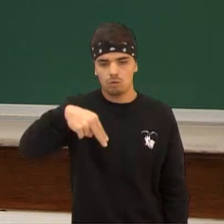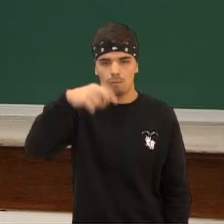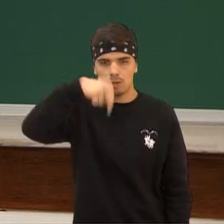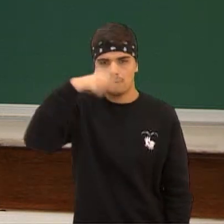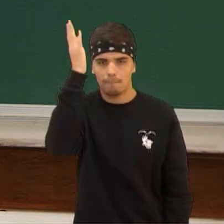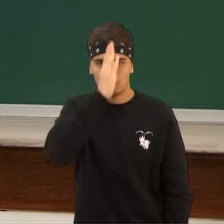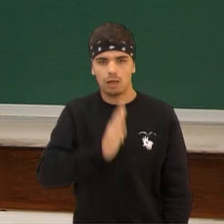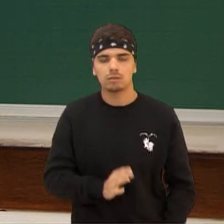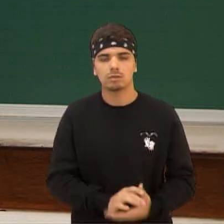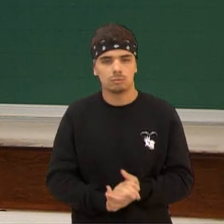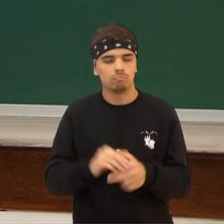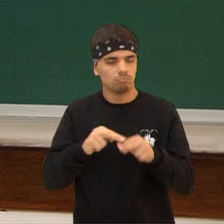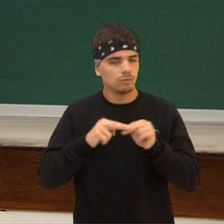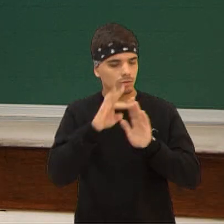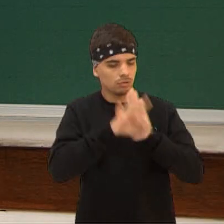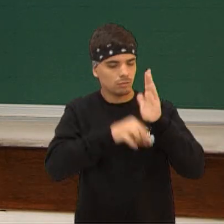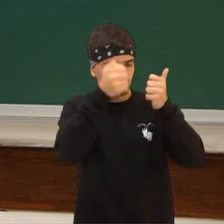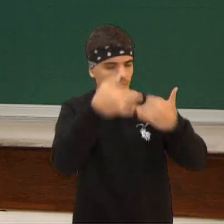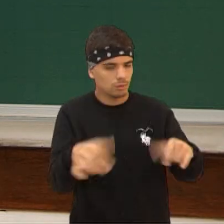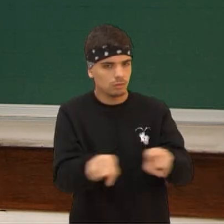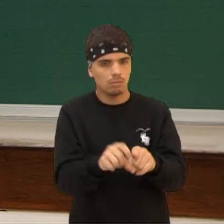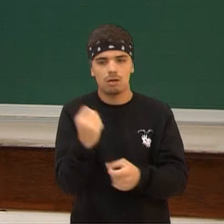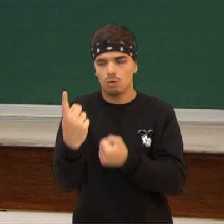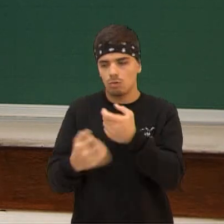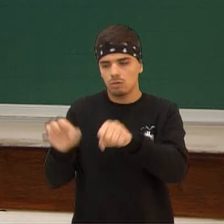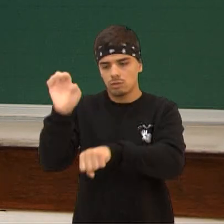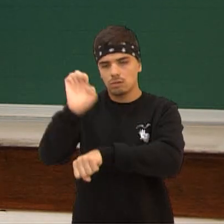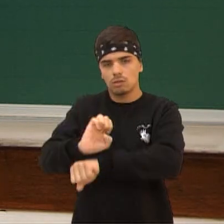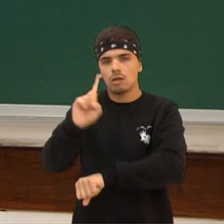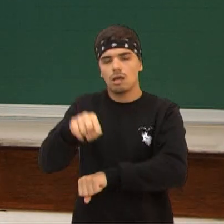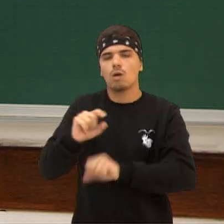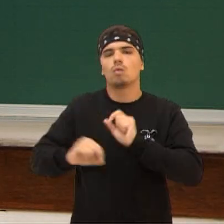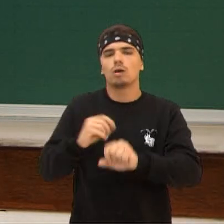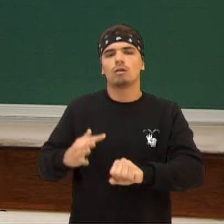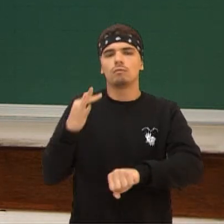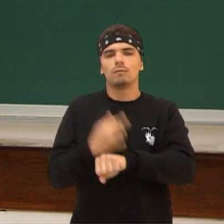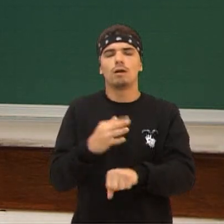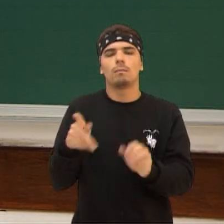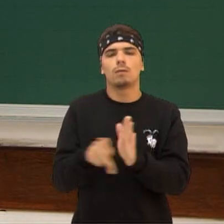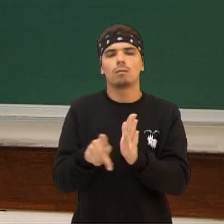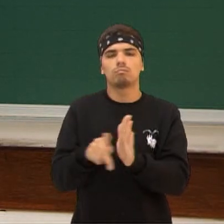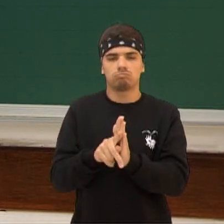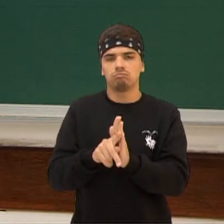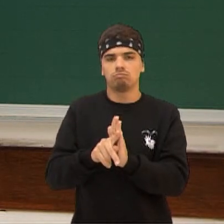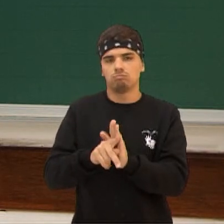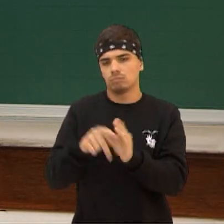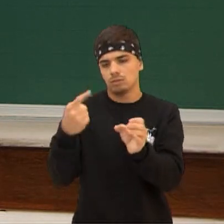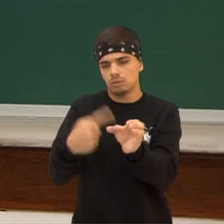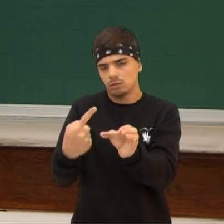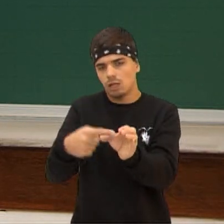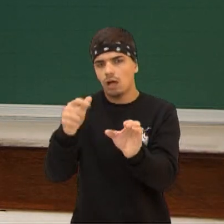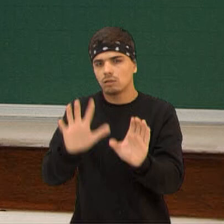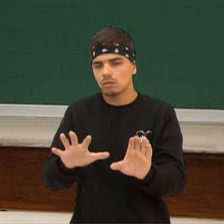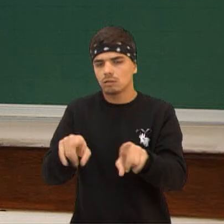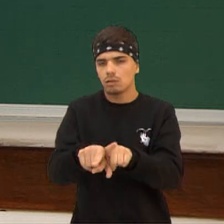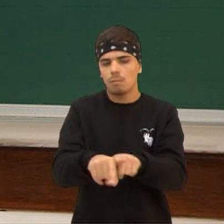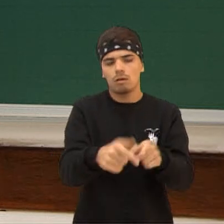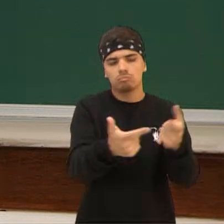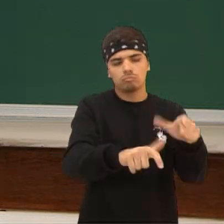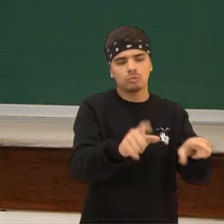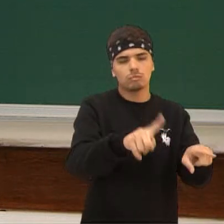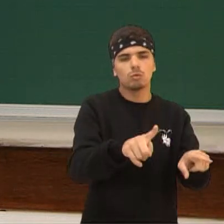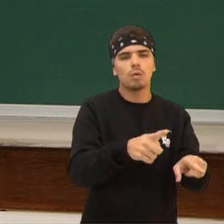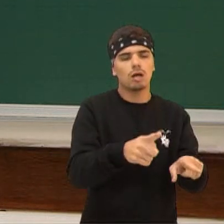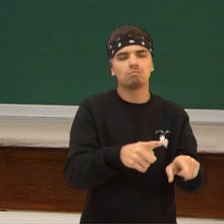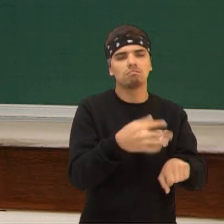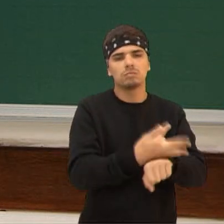Então, como dizia no texto, alguns estados é decretado feriado, feriado na cidade nesse dia. Em alguns lugares não é